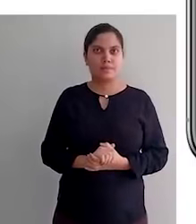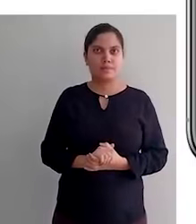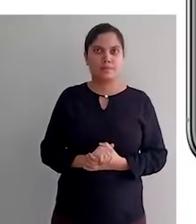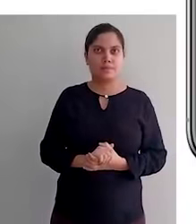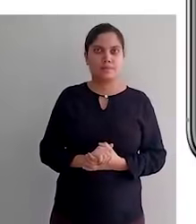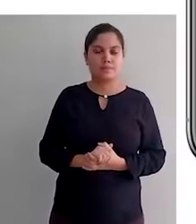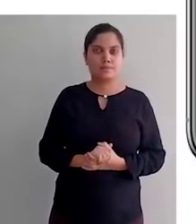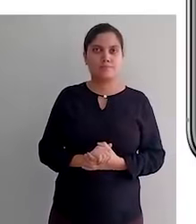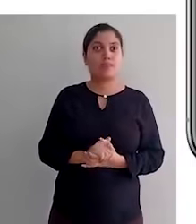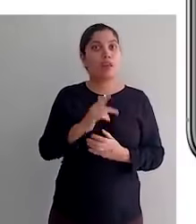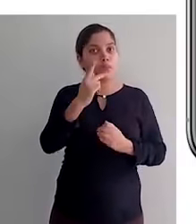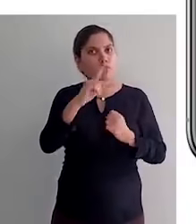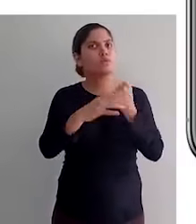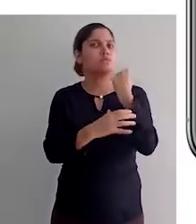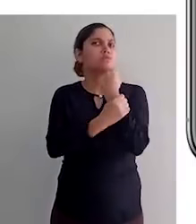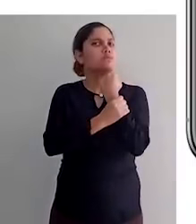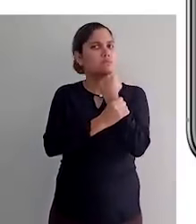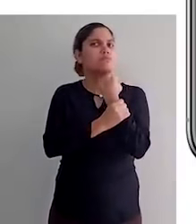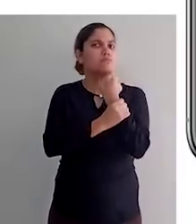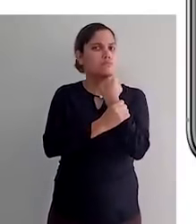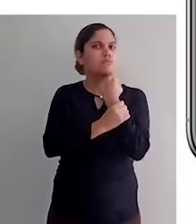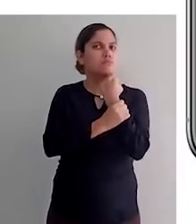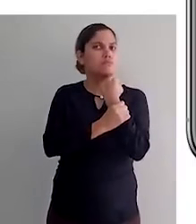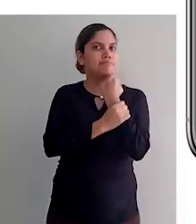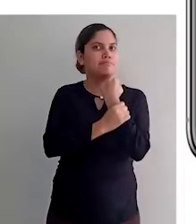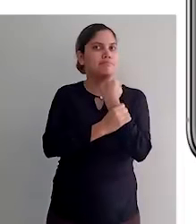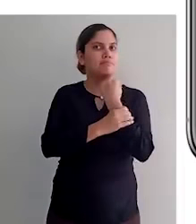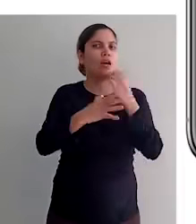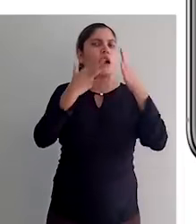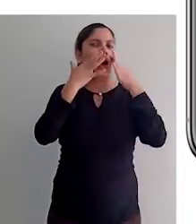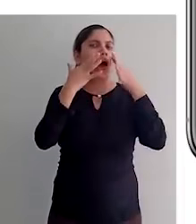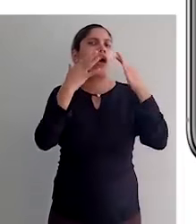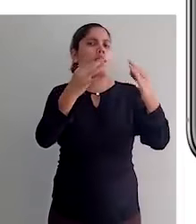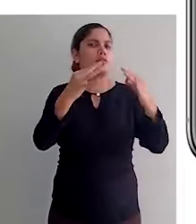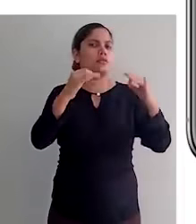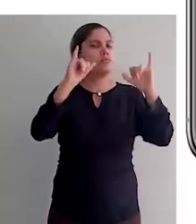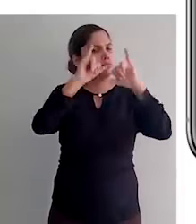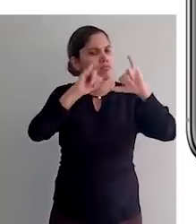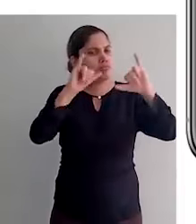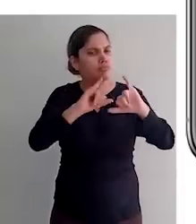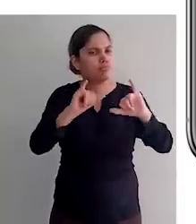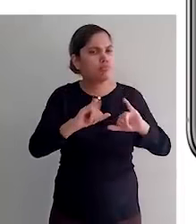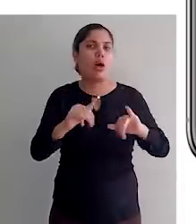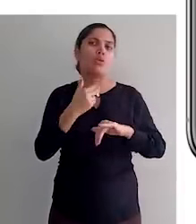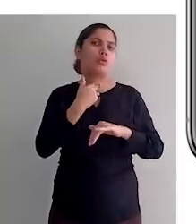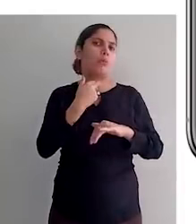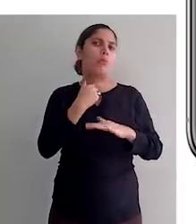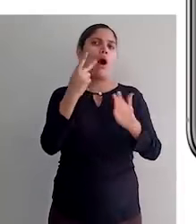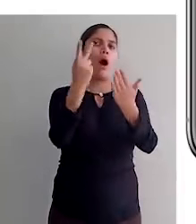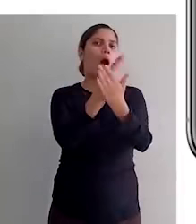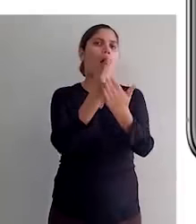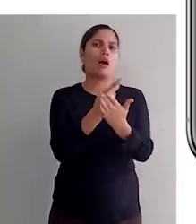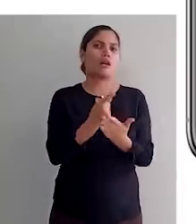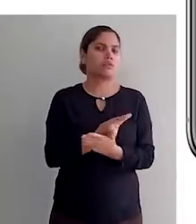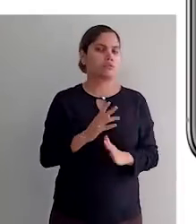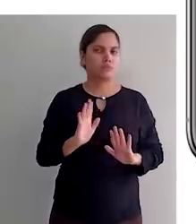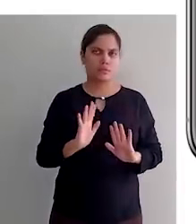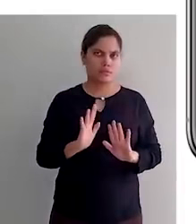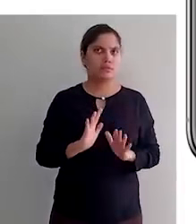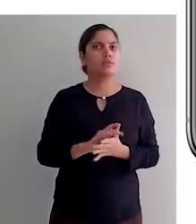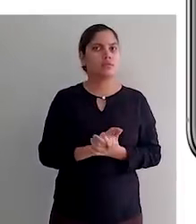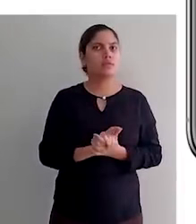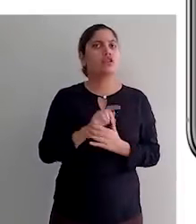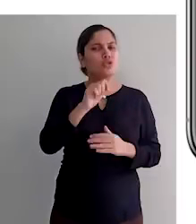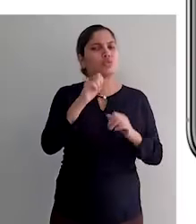É para sua segurança. Muita atenção, aqui as informações não podem estar erradas. Isso